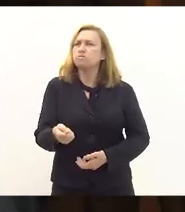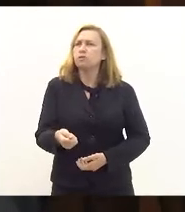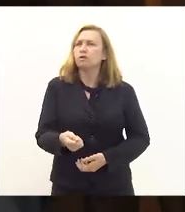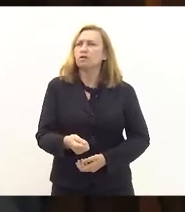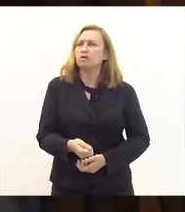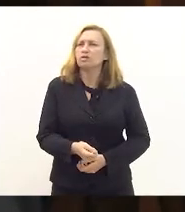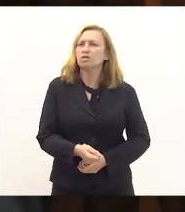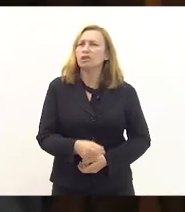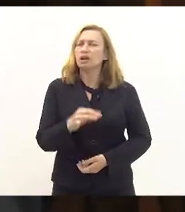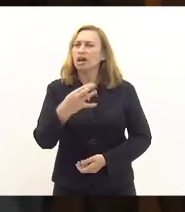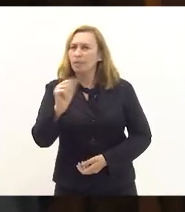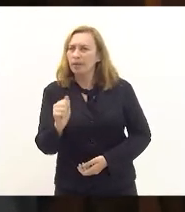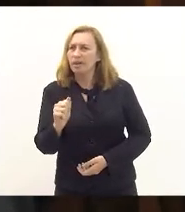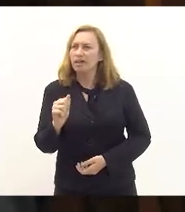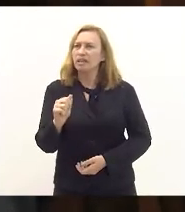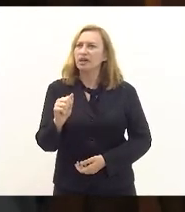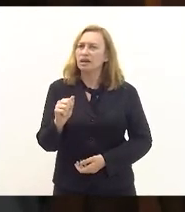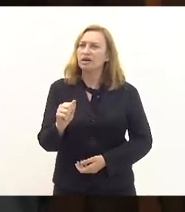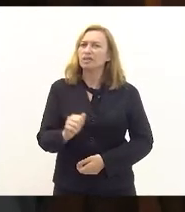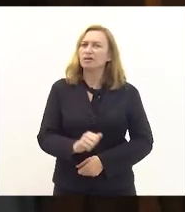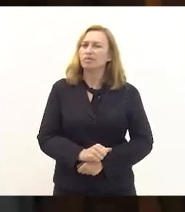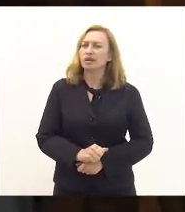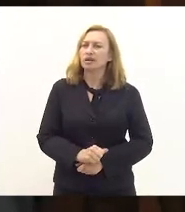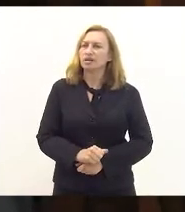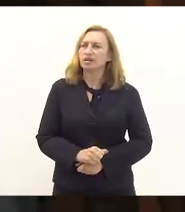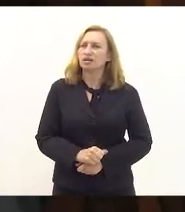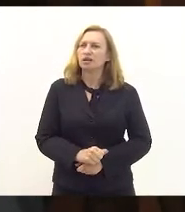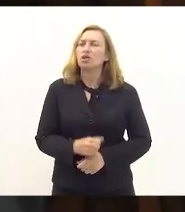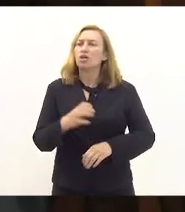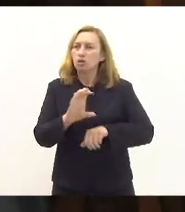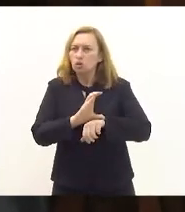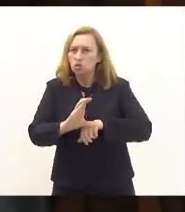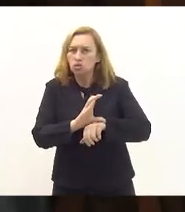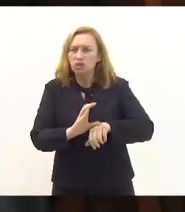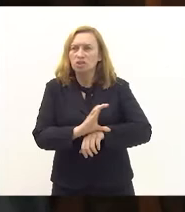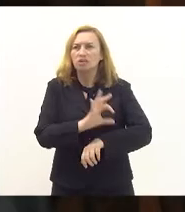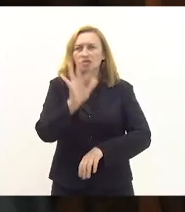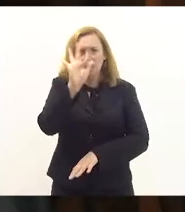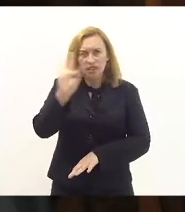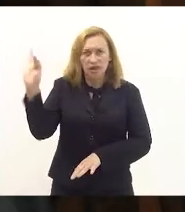ficarem com a campanha da legalidade, ficarem com a Constituição Federal.